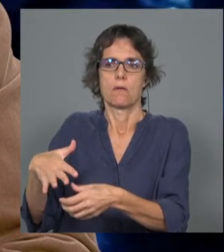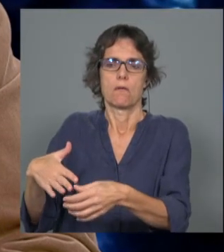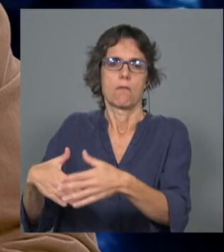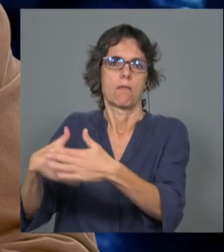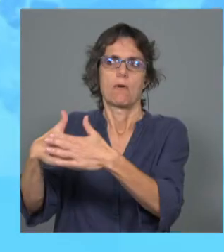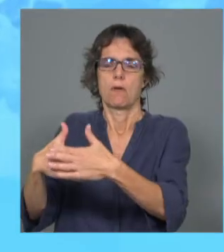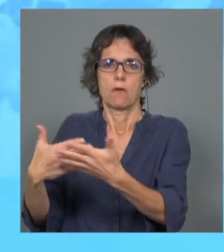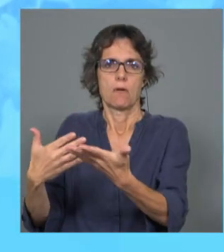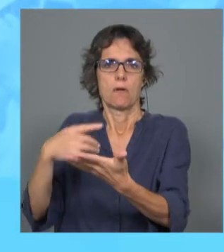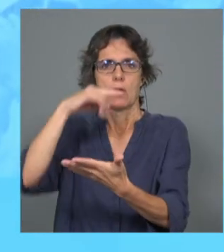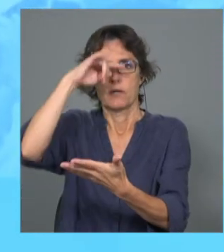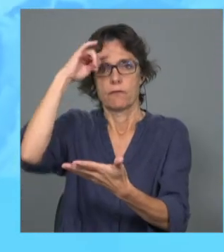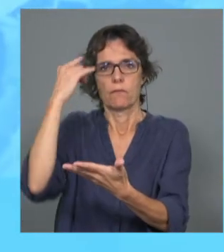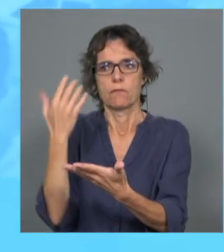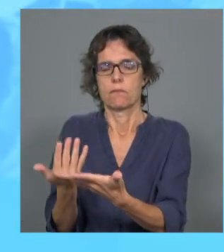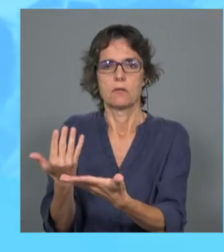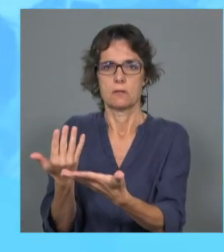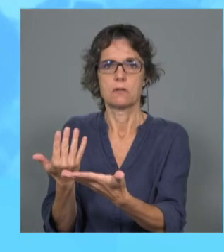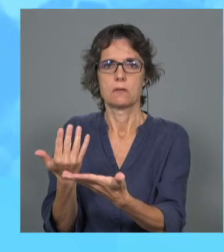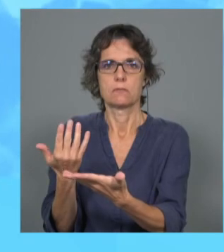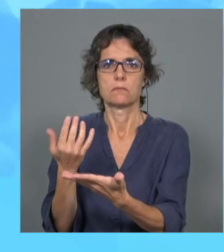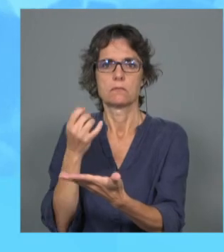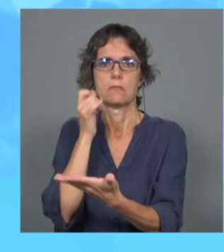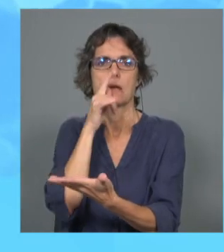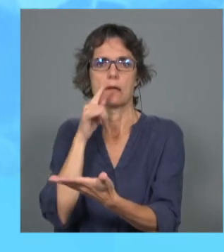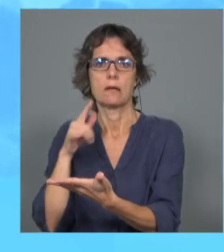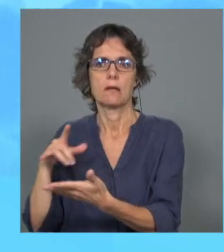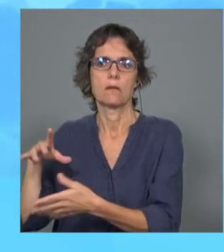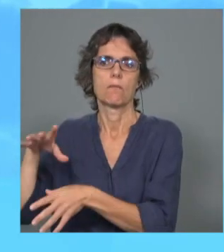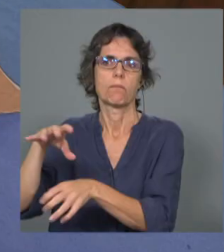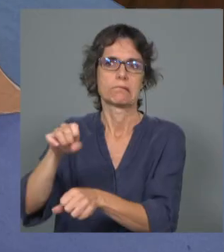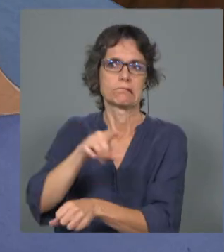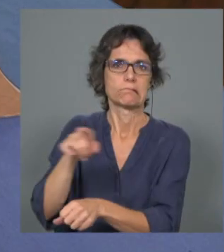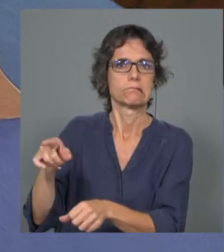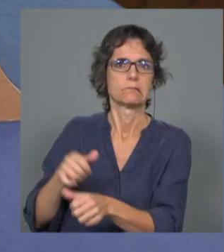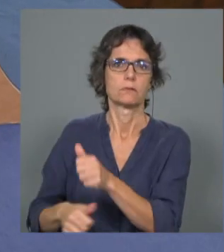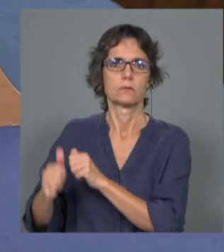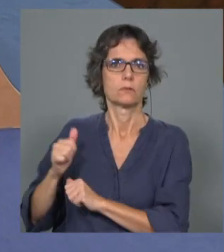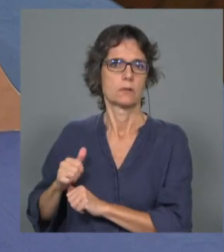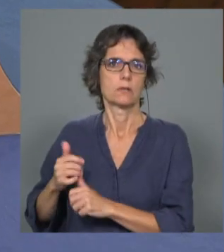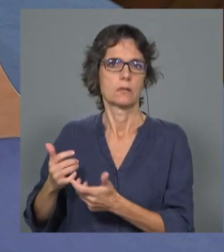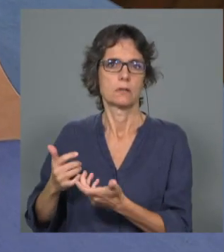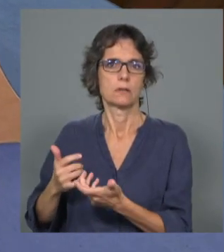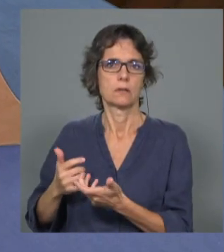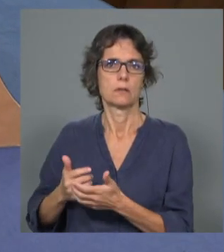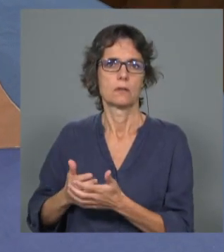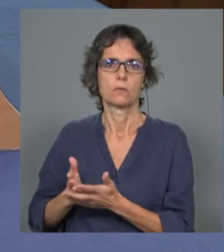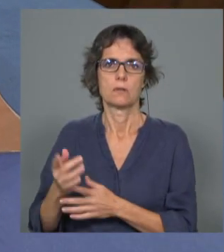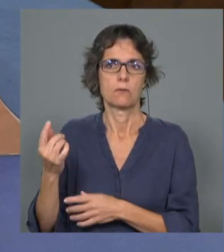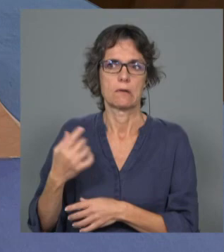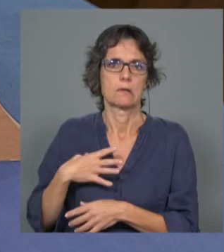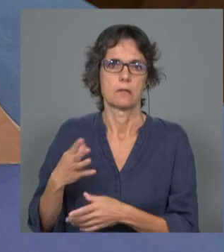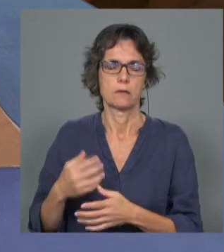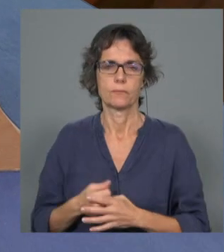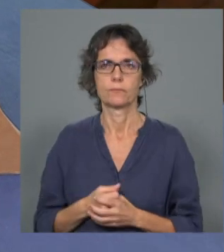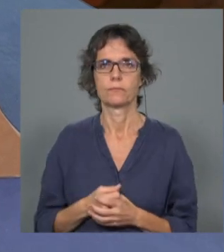difícil agora os agressores, aqueles que invadiram, recuarem sem perder a face. Sim, estamos no